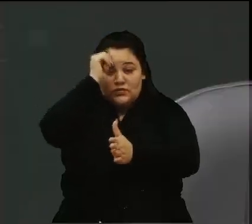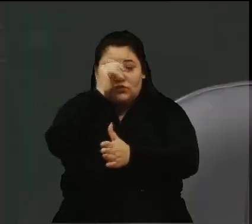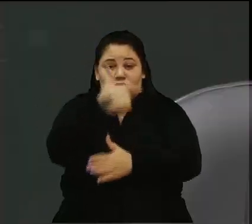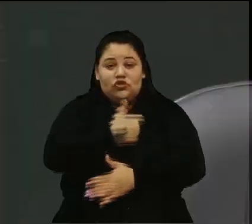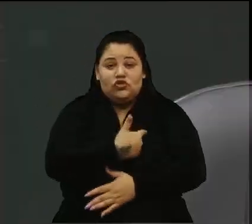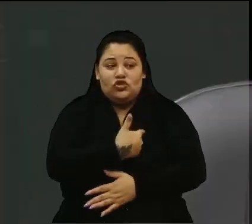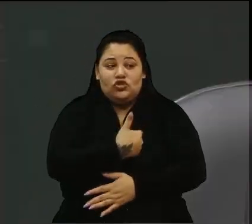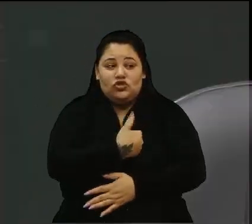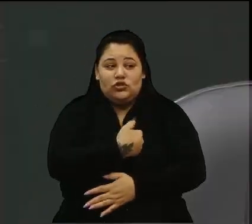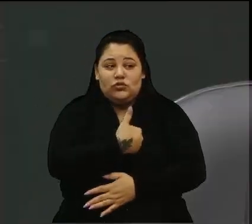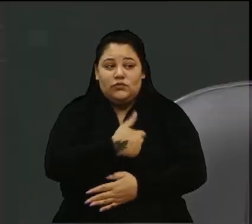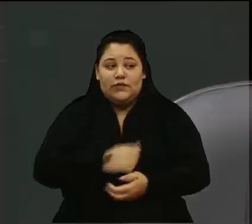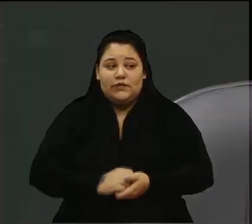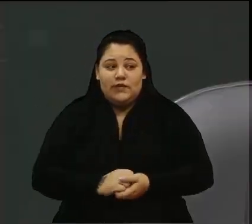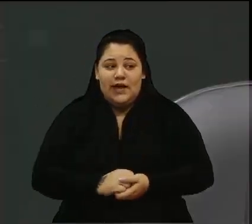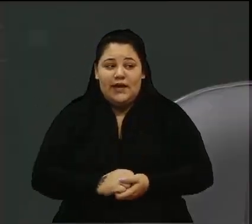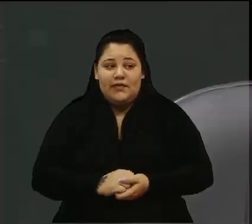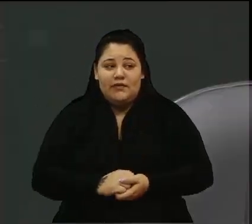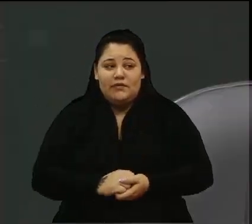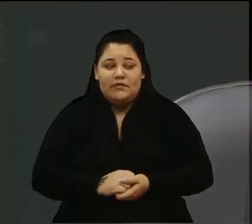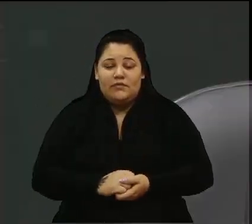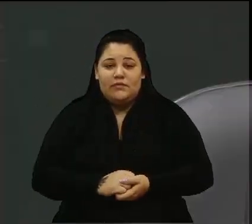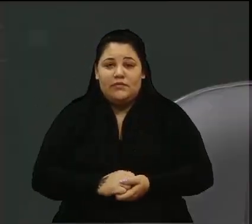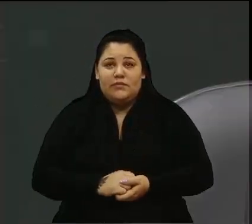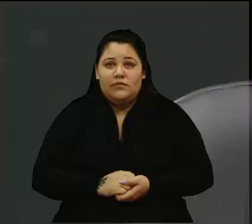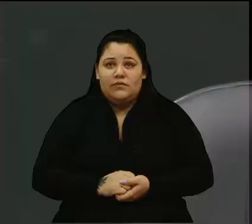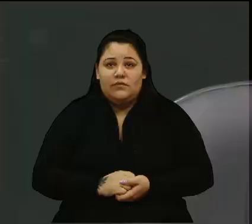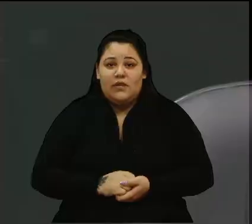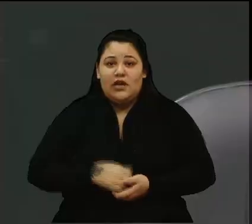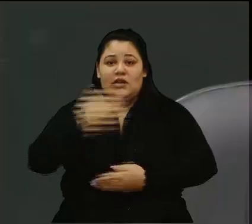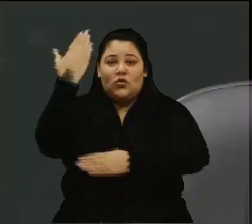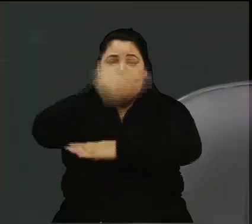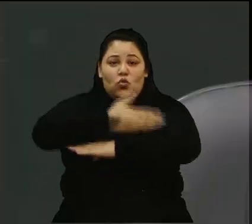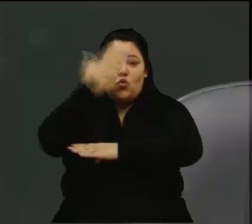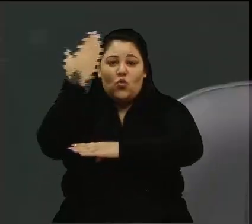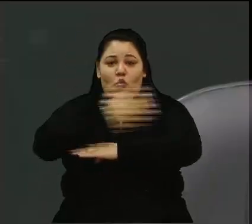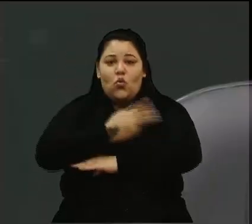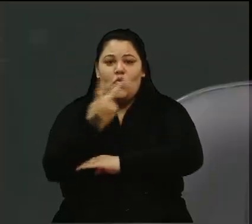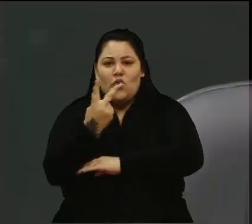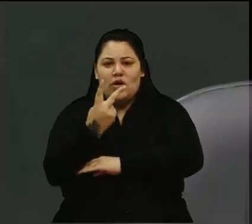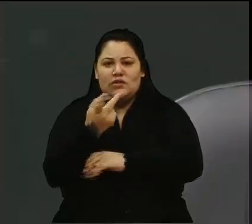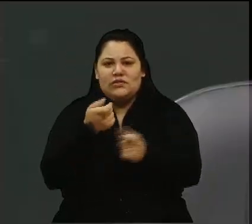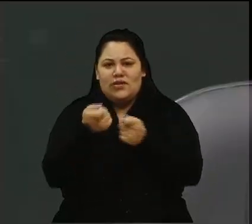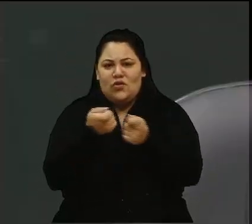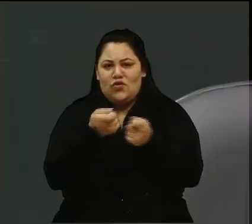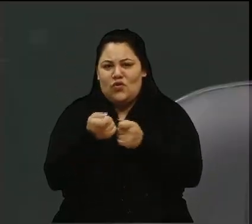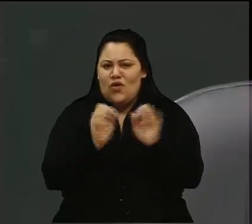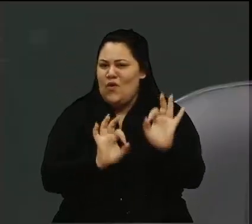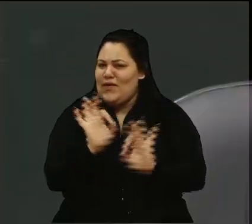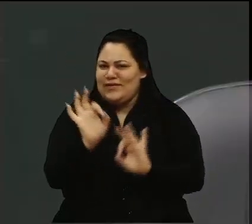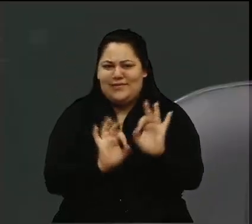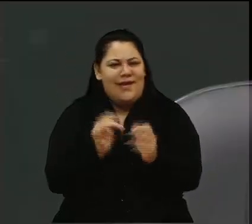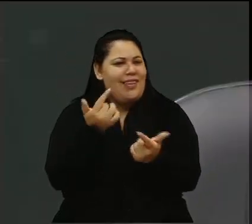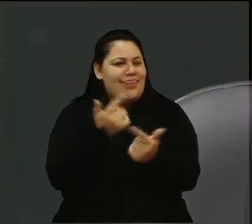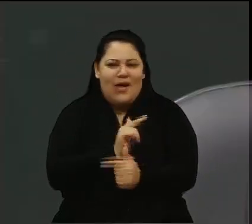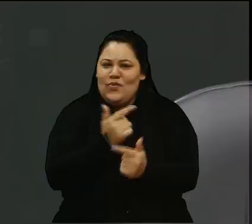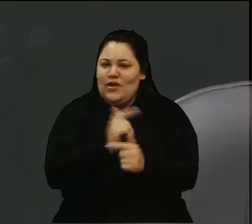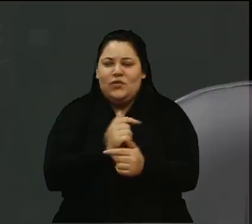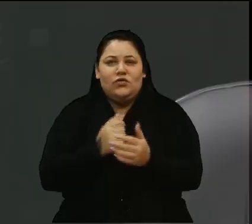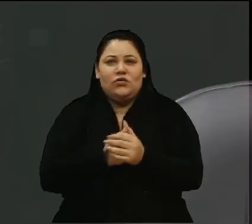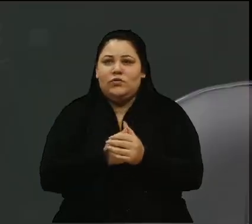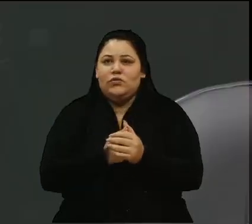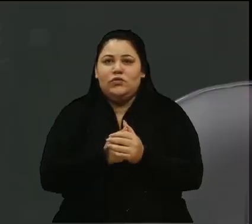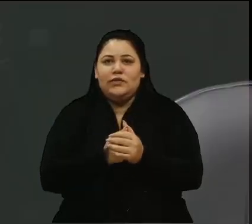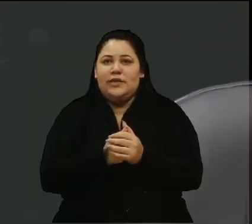Vargas. Nós podemos ter duas cancelas. Agora, controle e organização nós não temos no estacionamento da prefeitura.